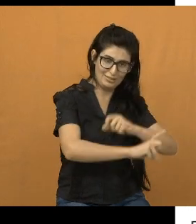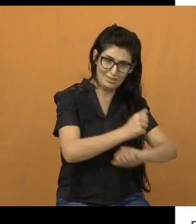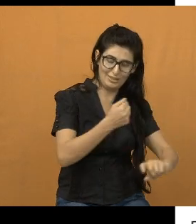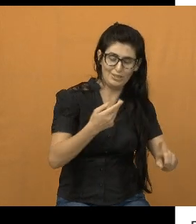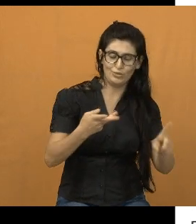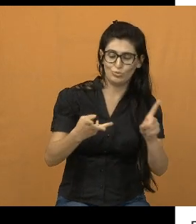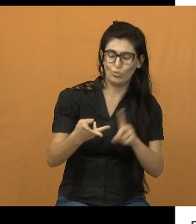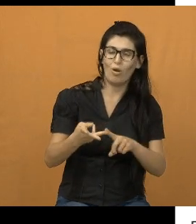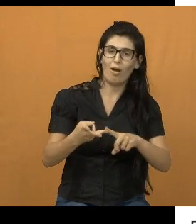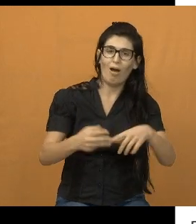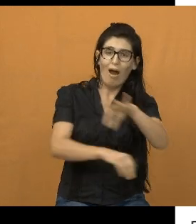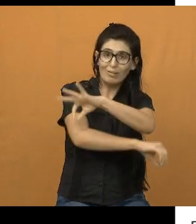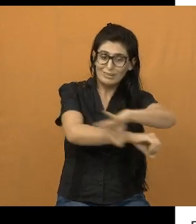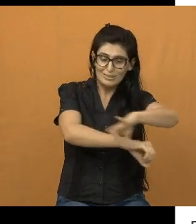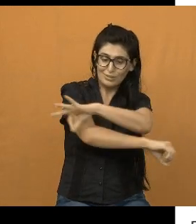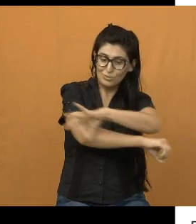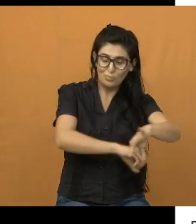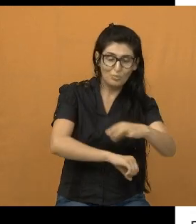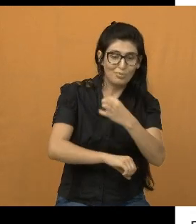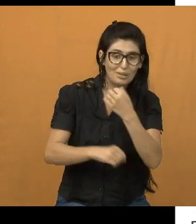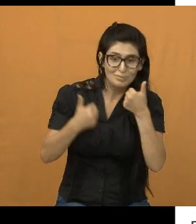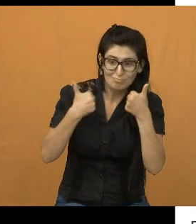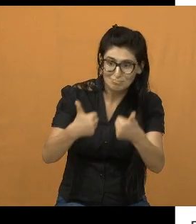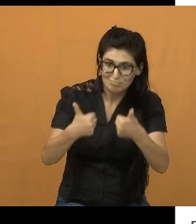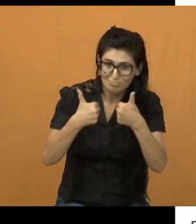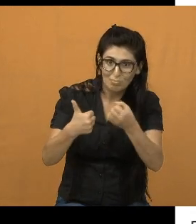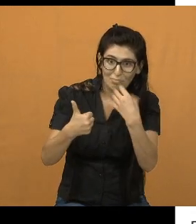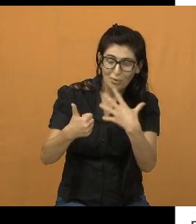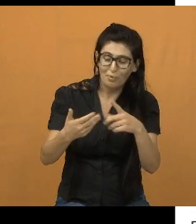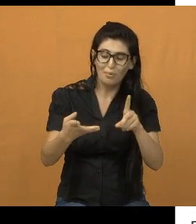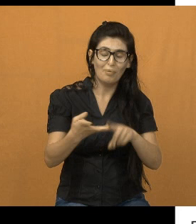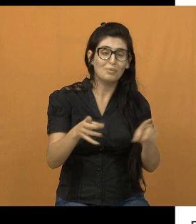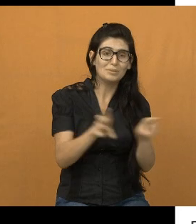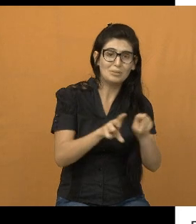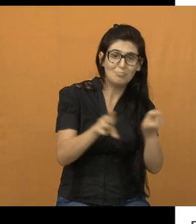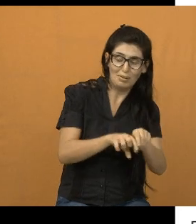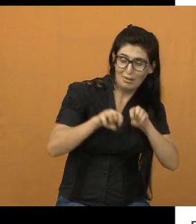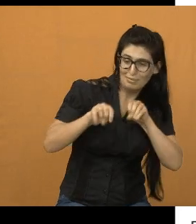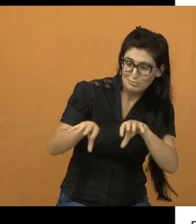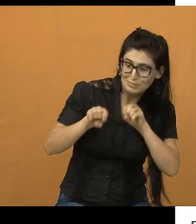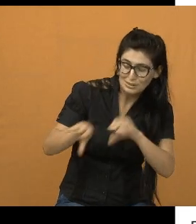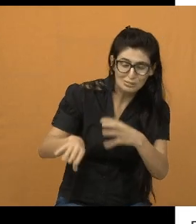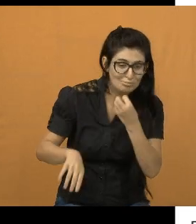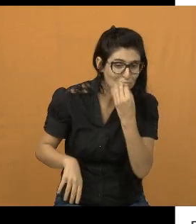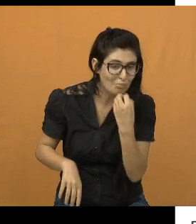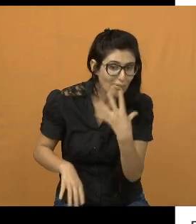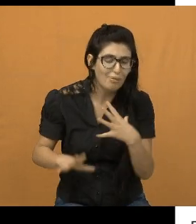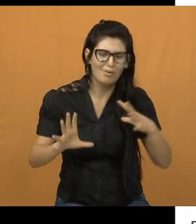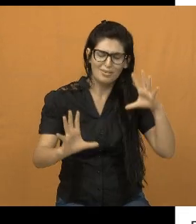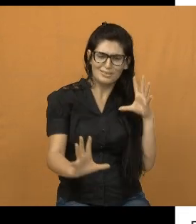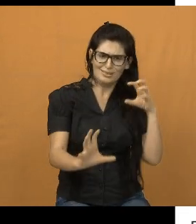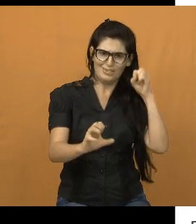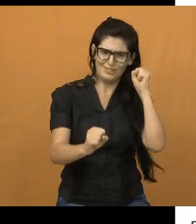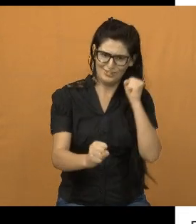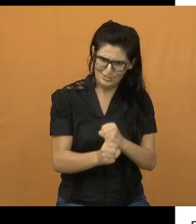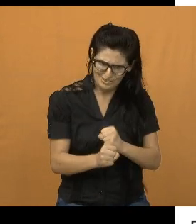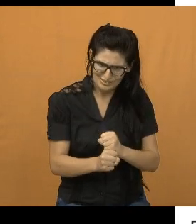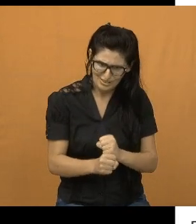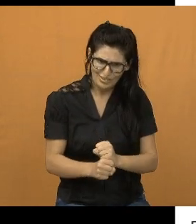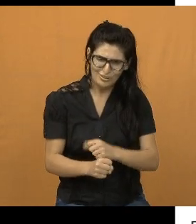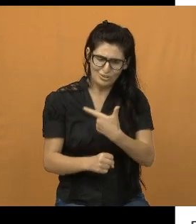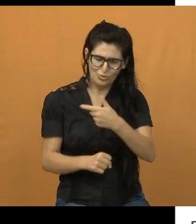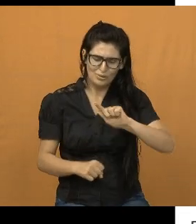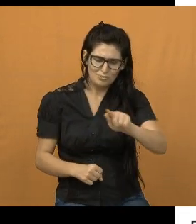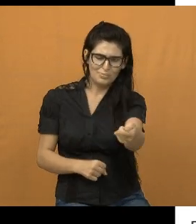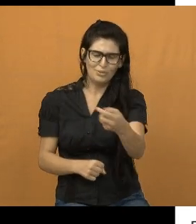projeto arquitetônico, atividades educativas e atendimentos às reclamações, totalizaram juntas